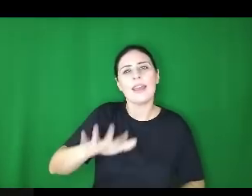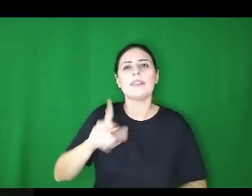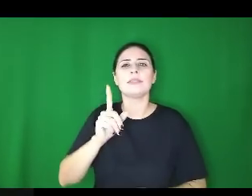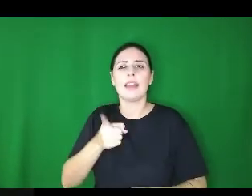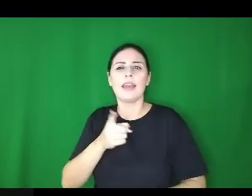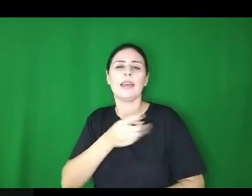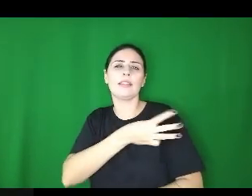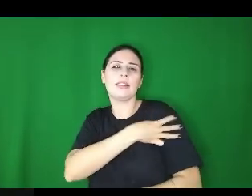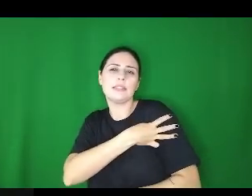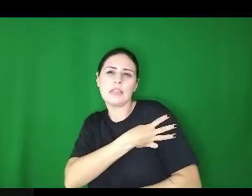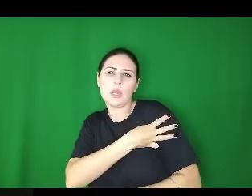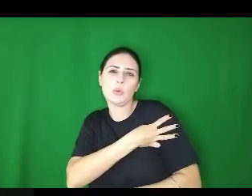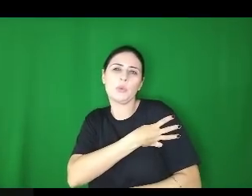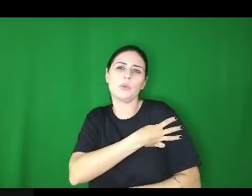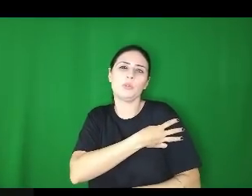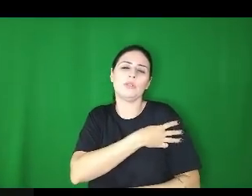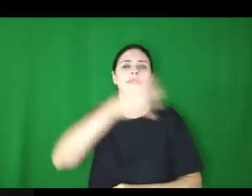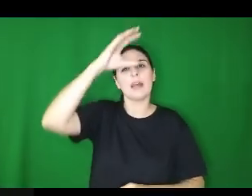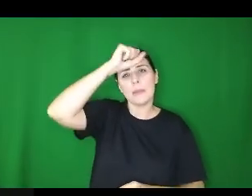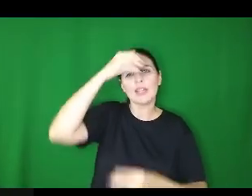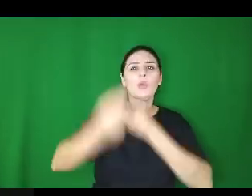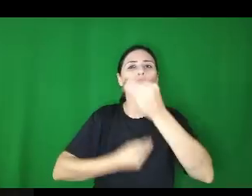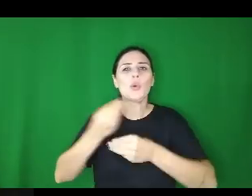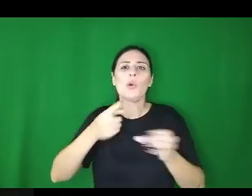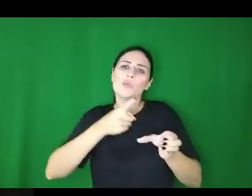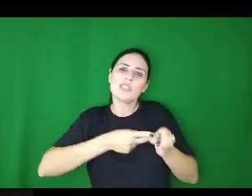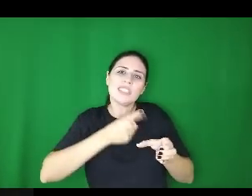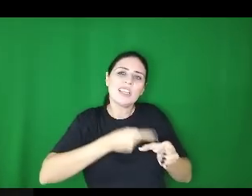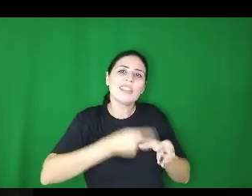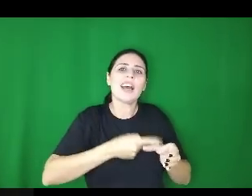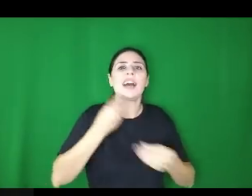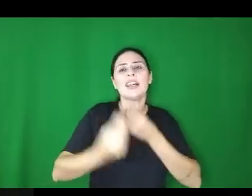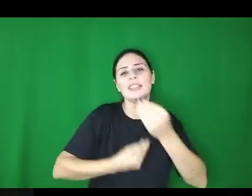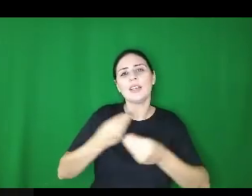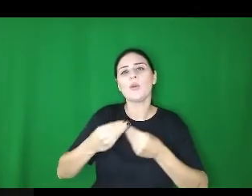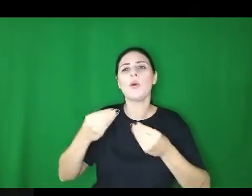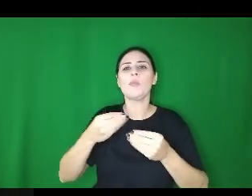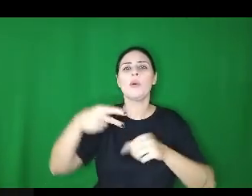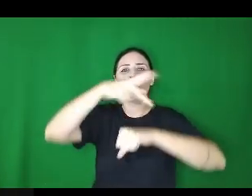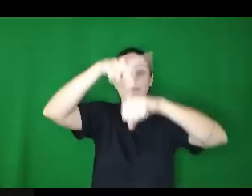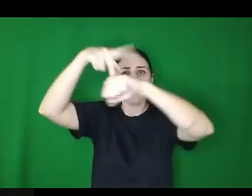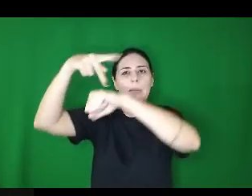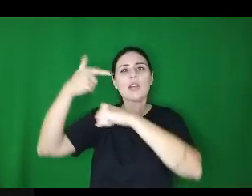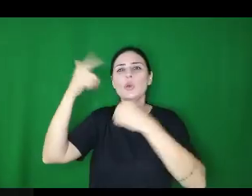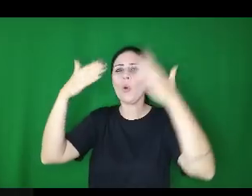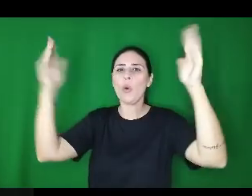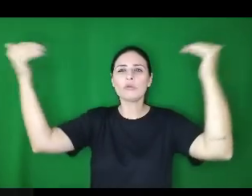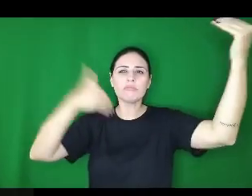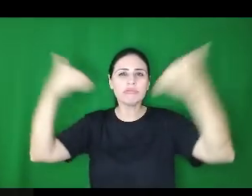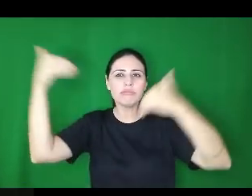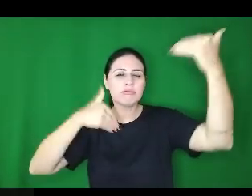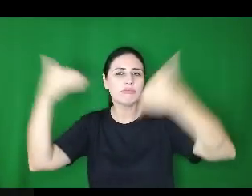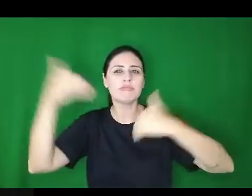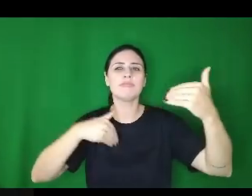lá no ensino fundamental 2, aparece no ensino médio, às vezes é até tema de redação do Enem. Então, esse conteúdo, se esse ano